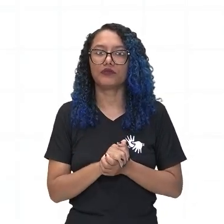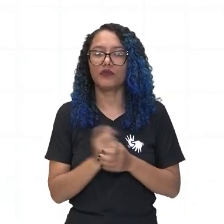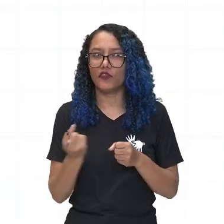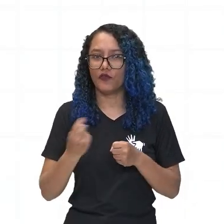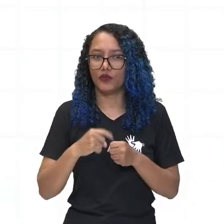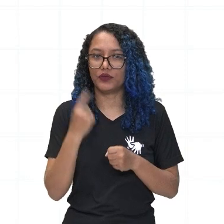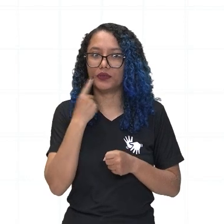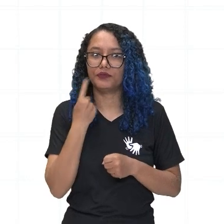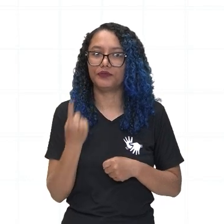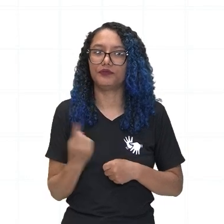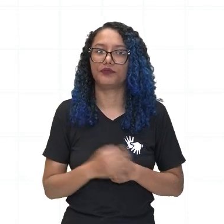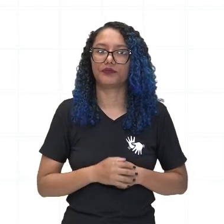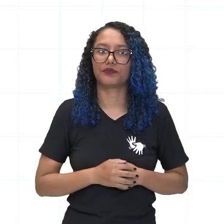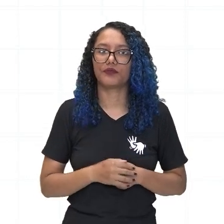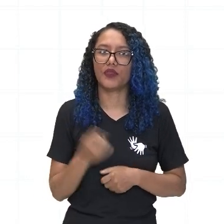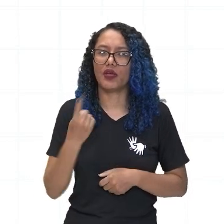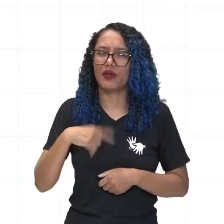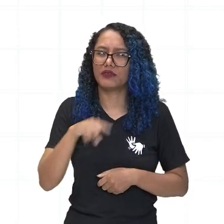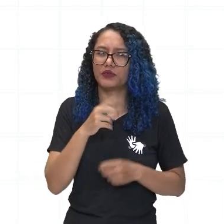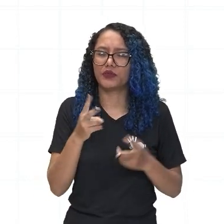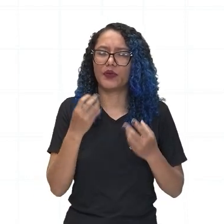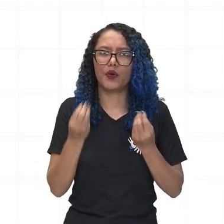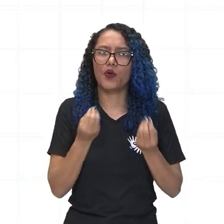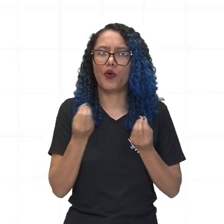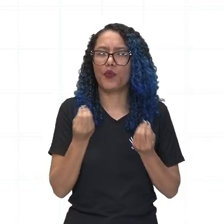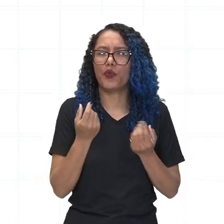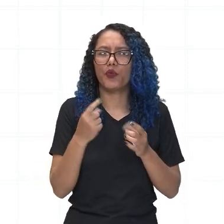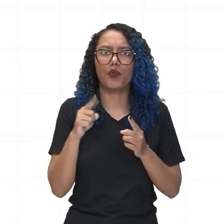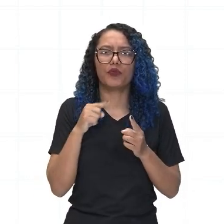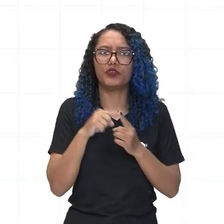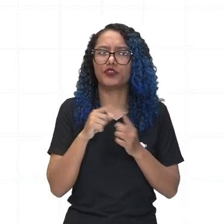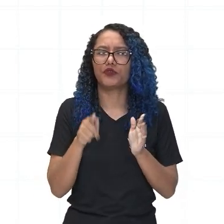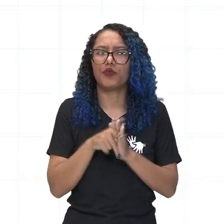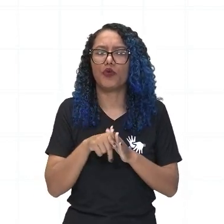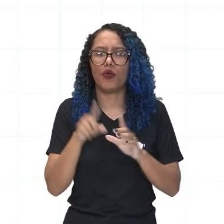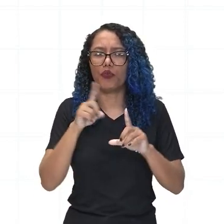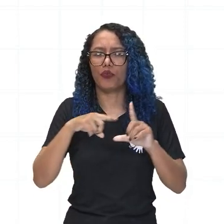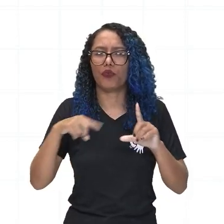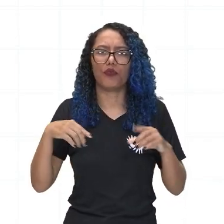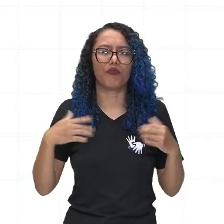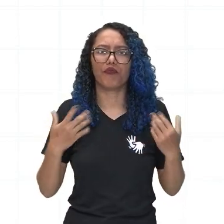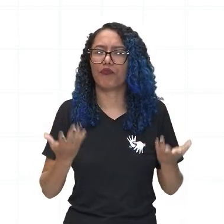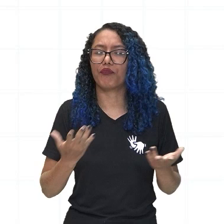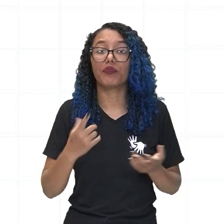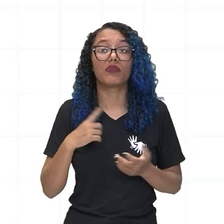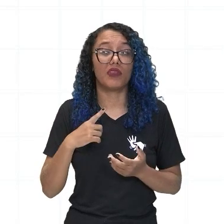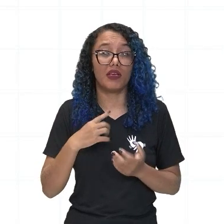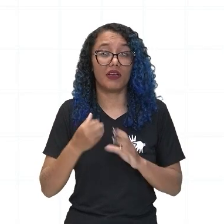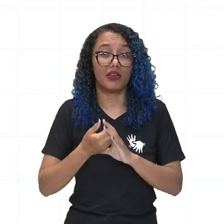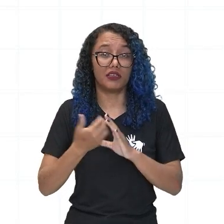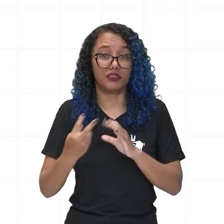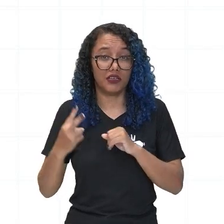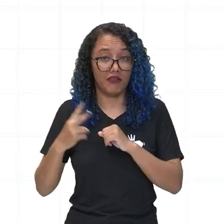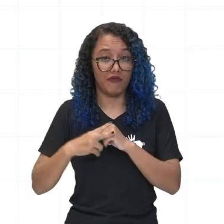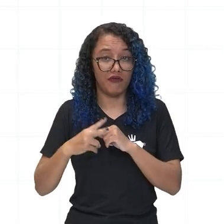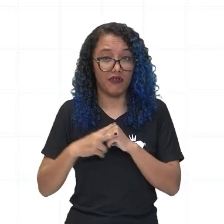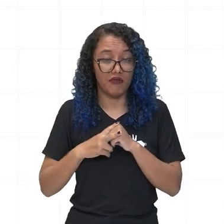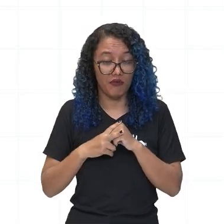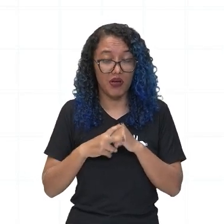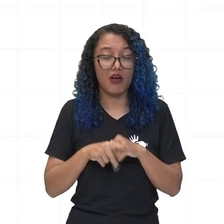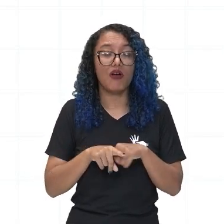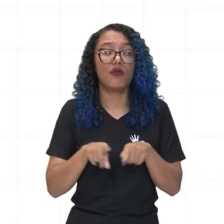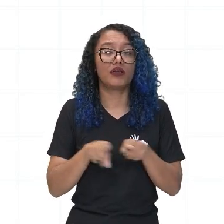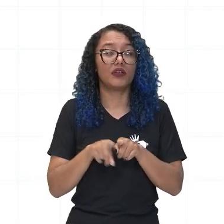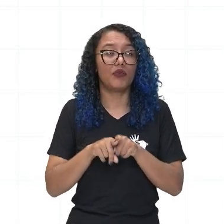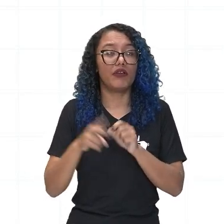como funcionam esses infográficos. Os infográficos eles vão trazer essas características verbais e as características